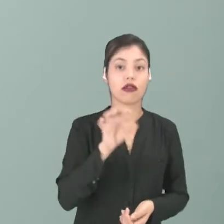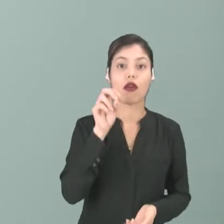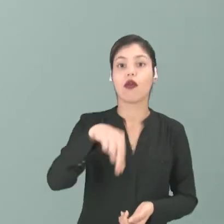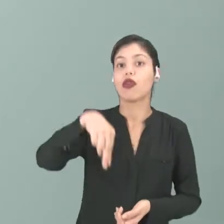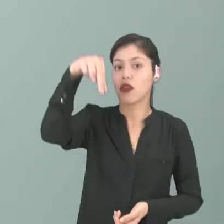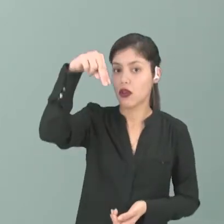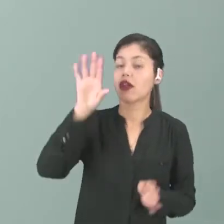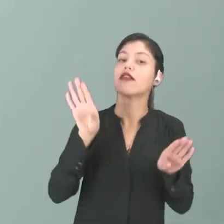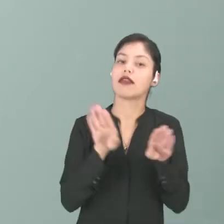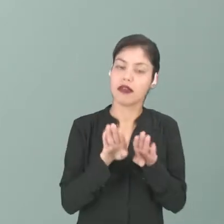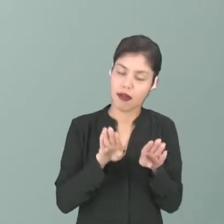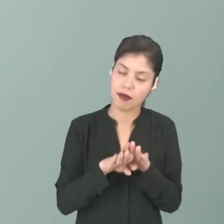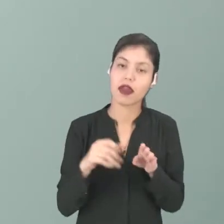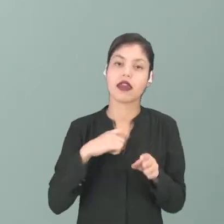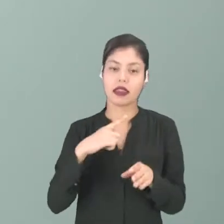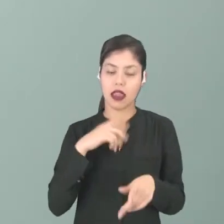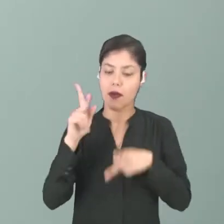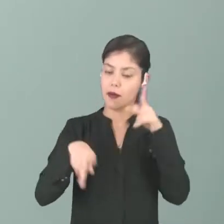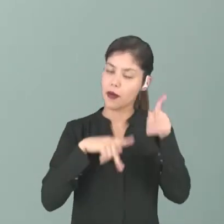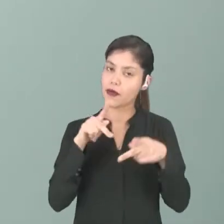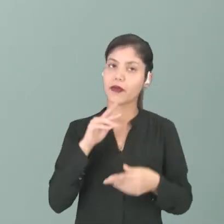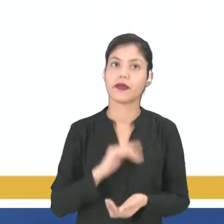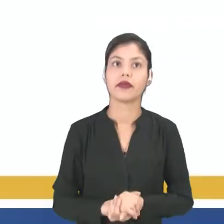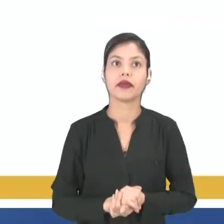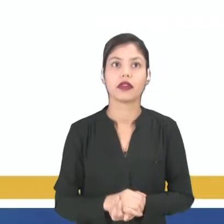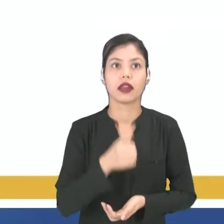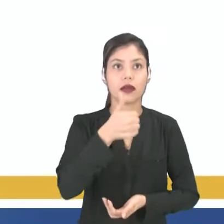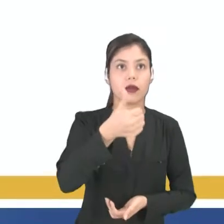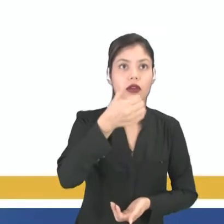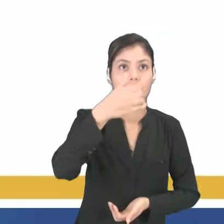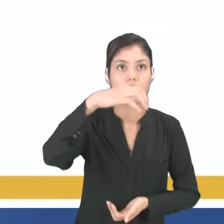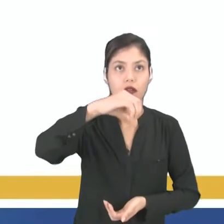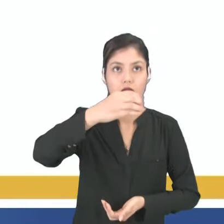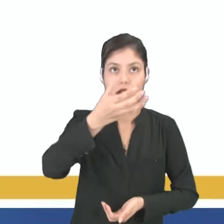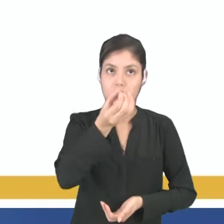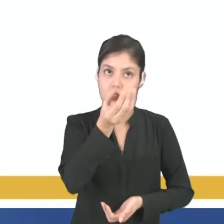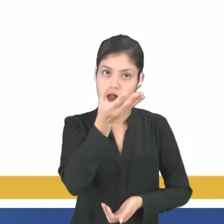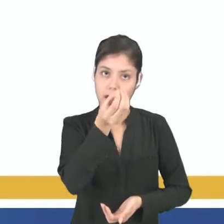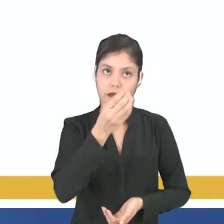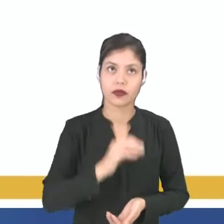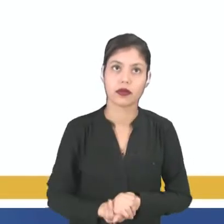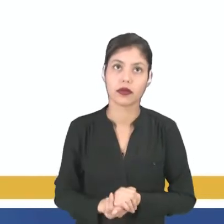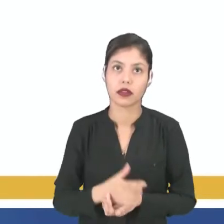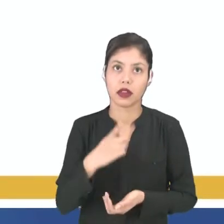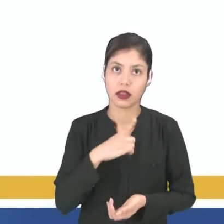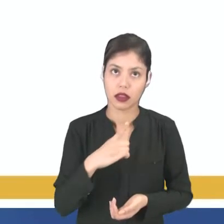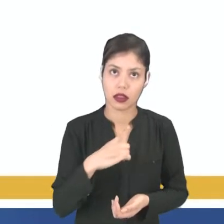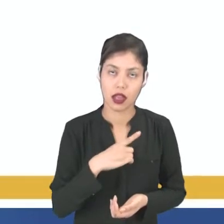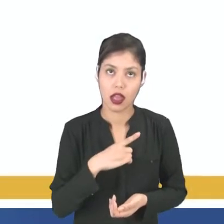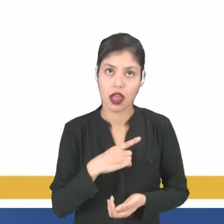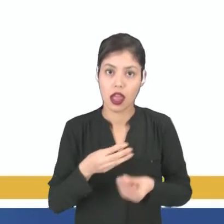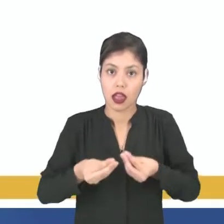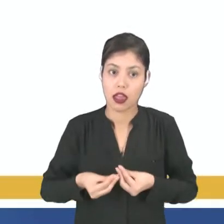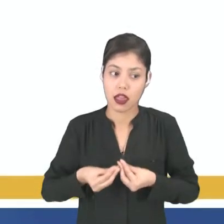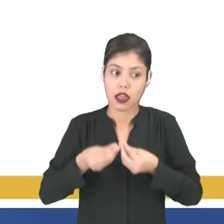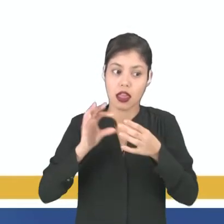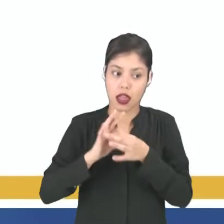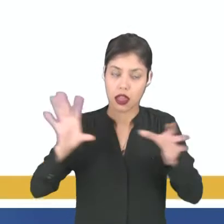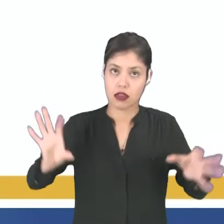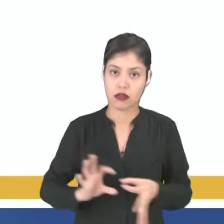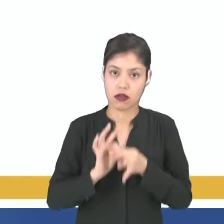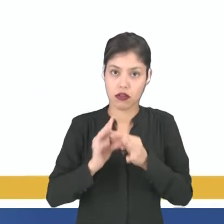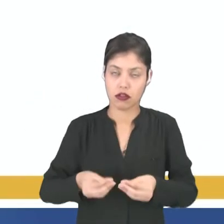norte também fosse povoada. E aí, em 1960, com o intuito de integrar a Amazônia com o resto